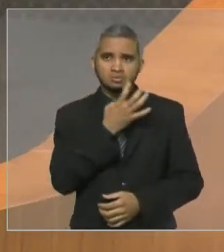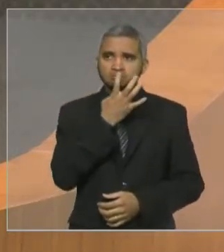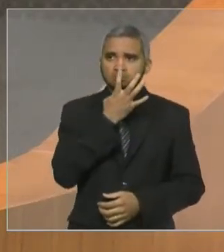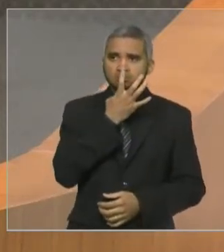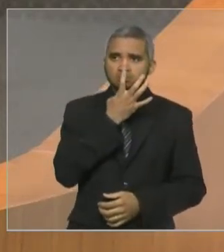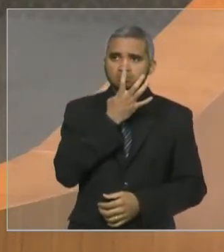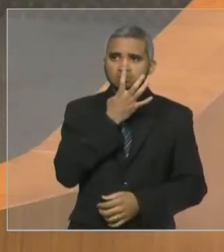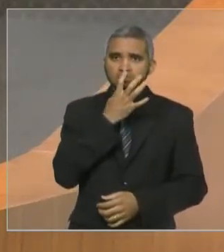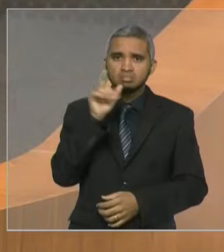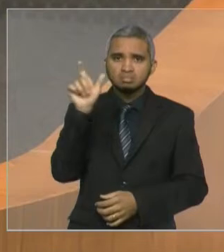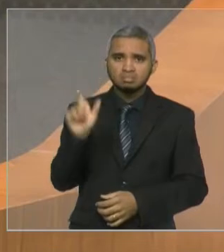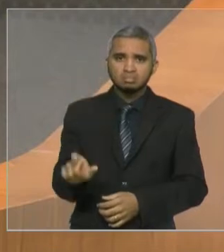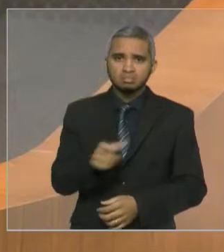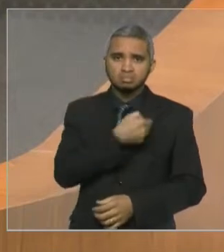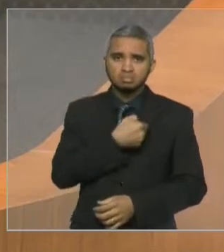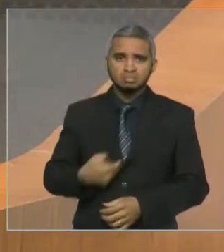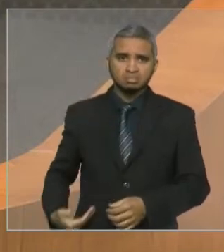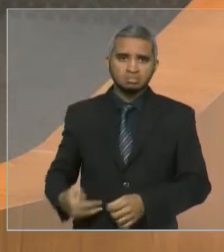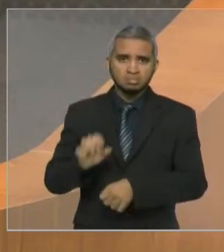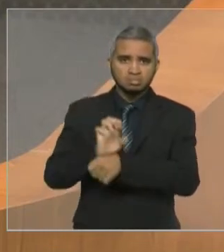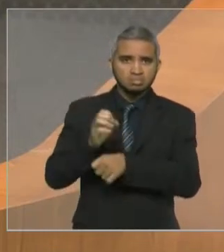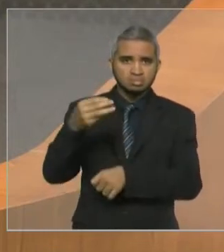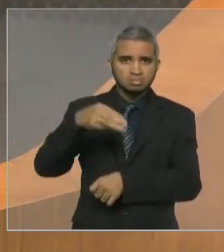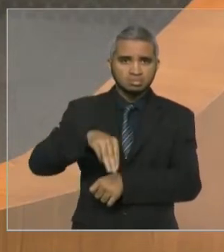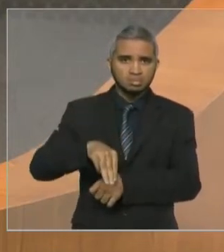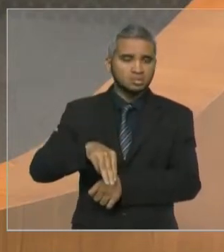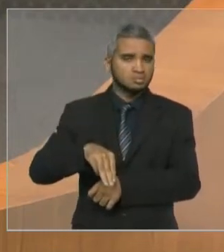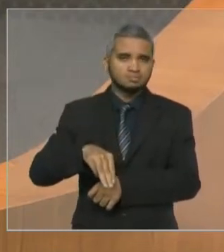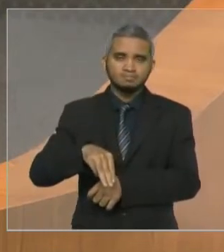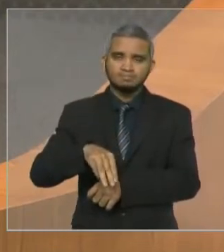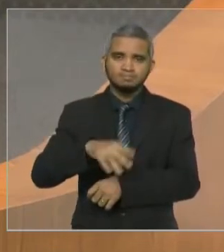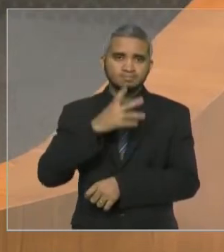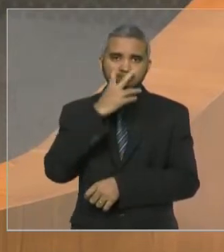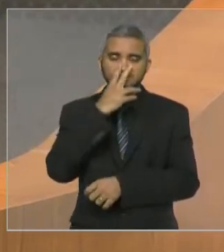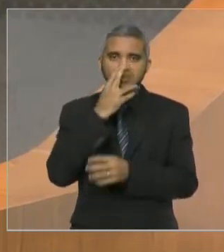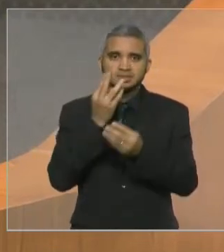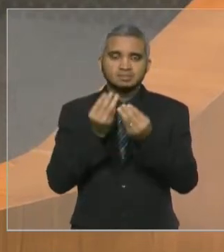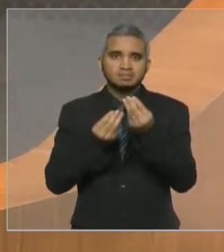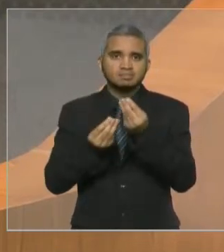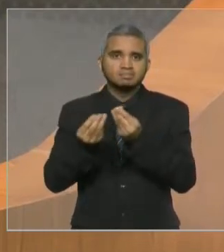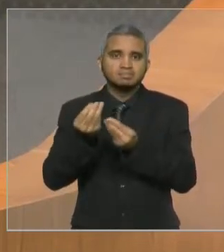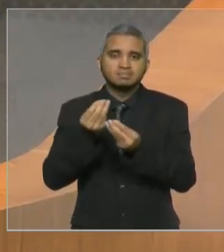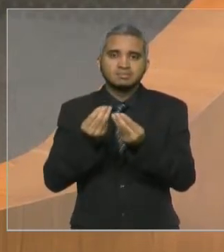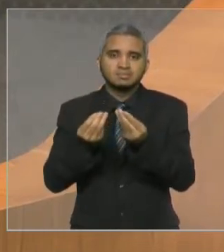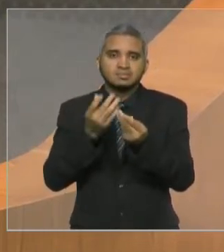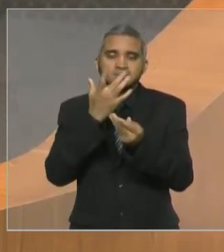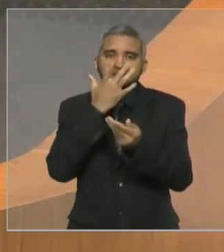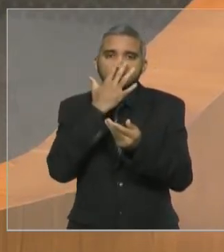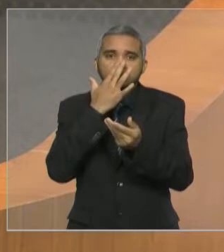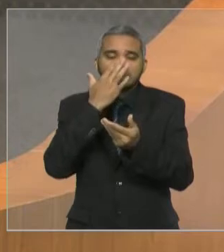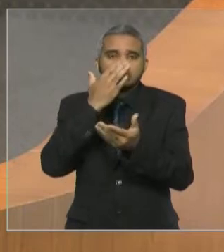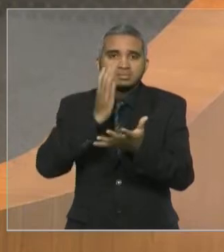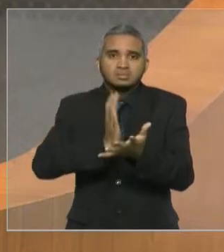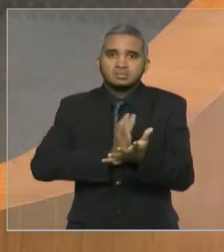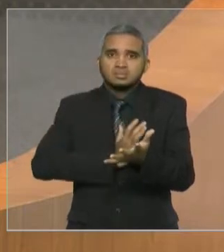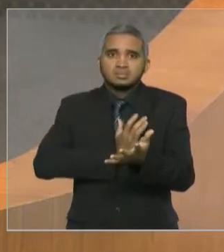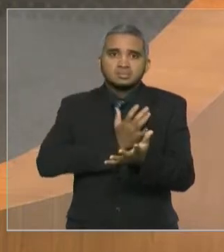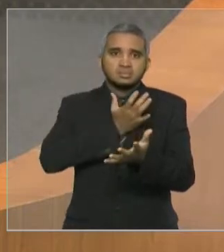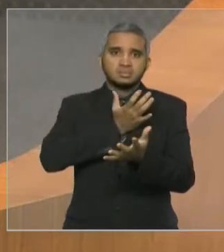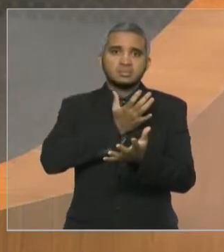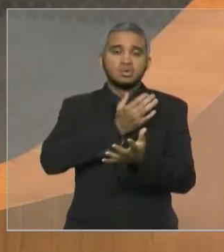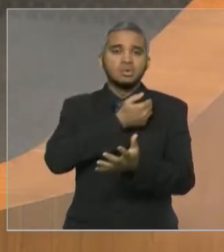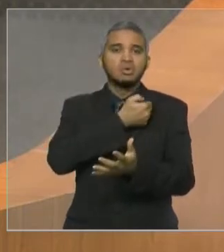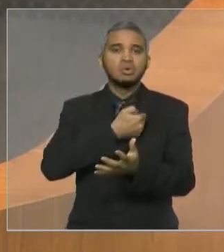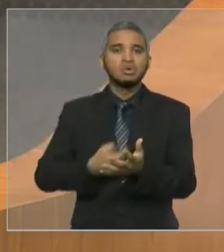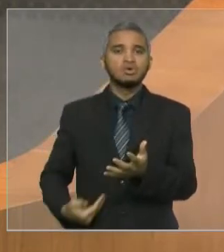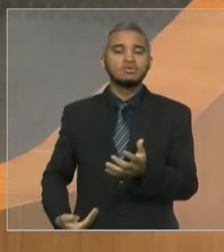Estado é uma aberração jamais vista. O governo gastou mais do que recebeu. E mais, o